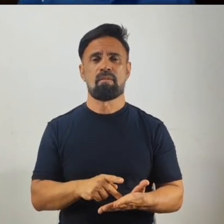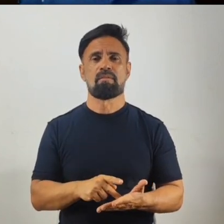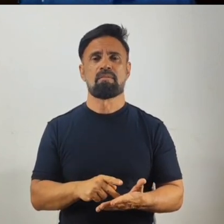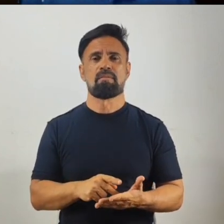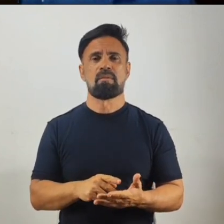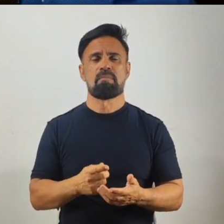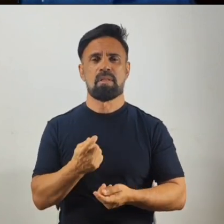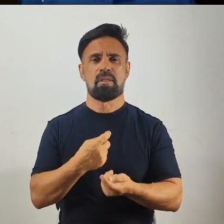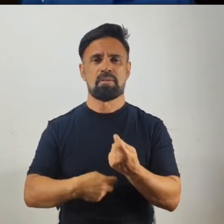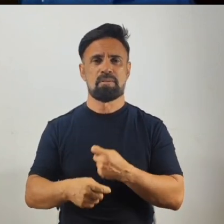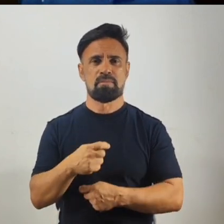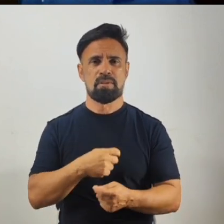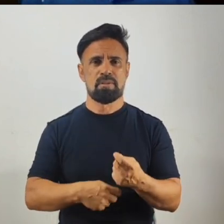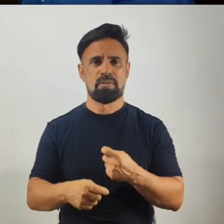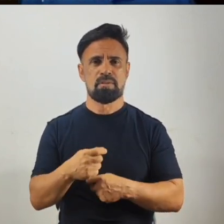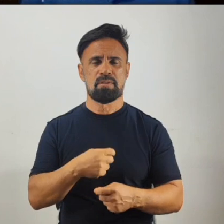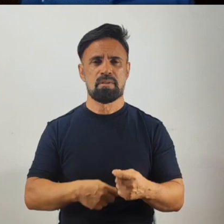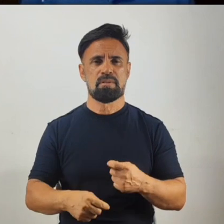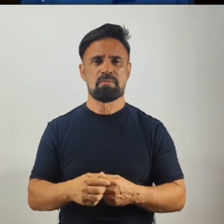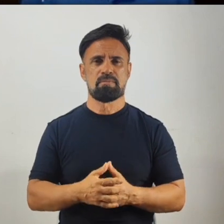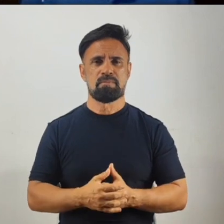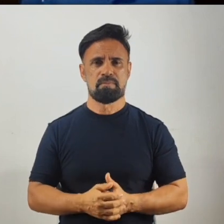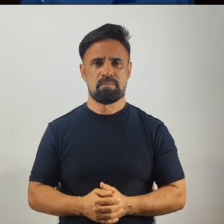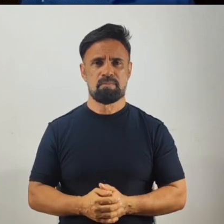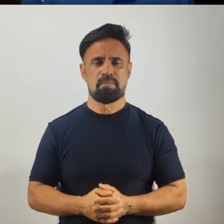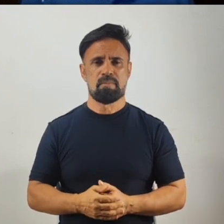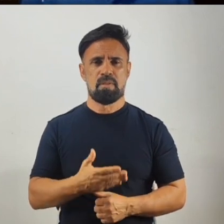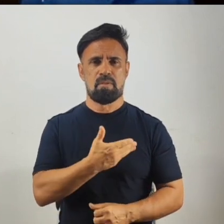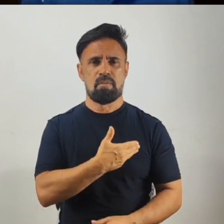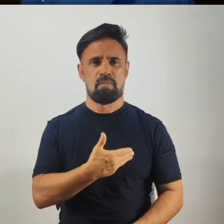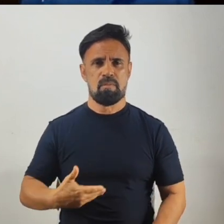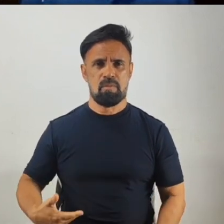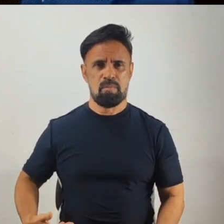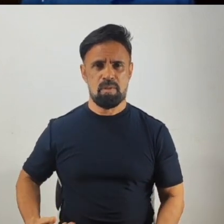eficientemente estabelecidas pela administração